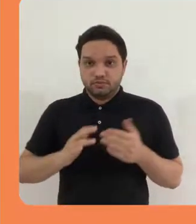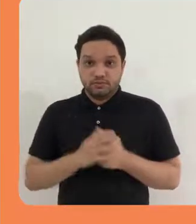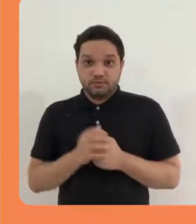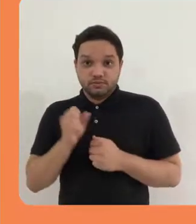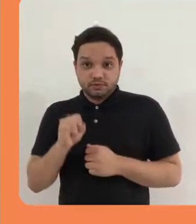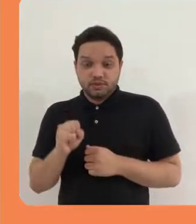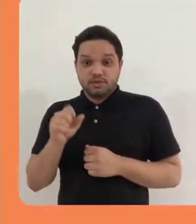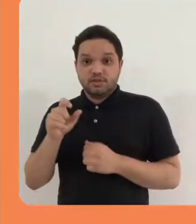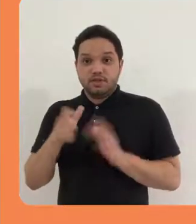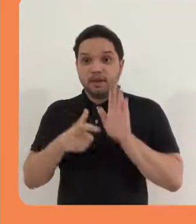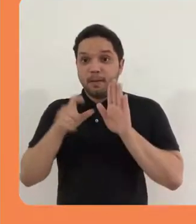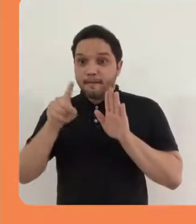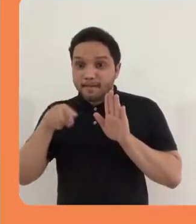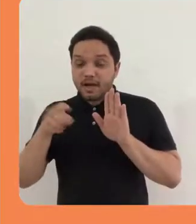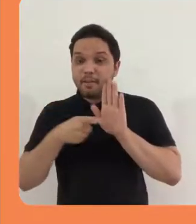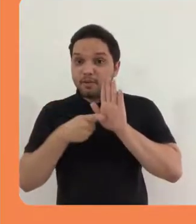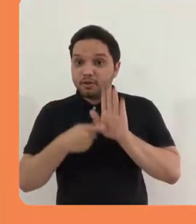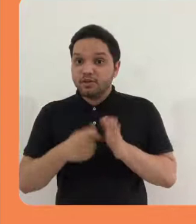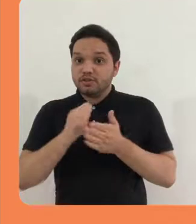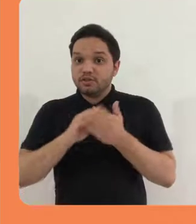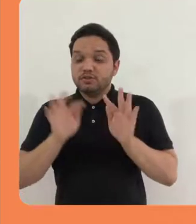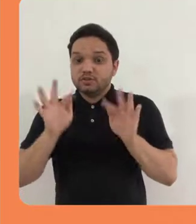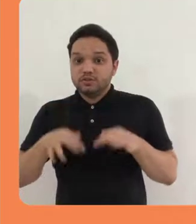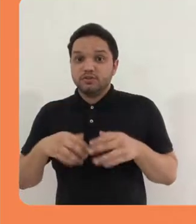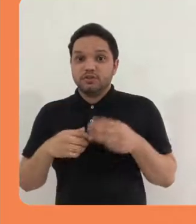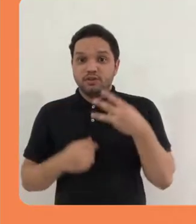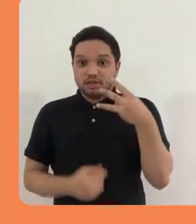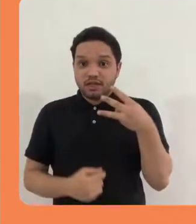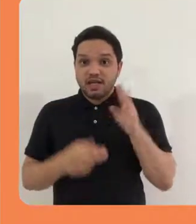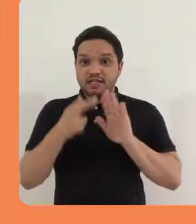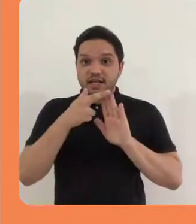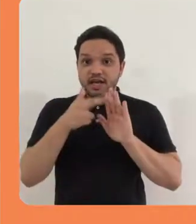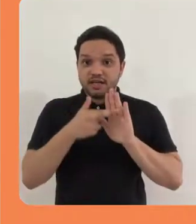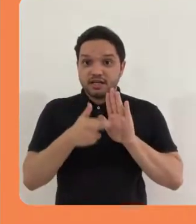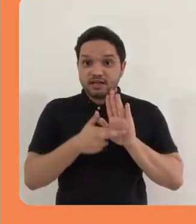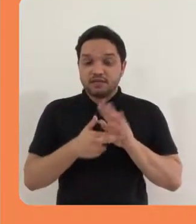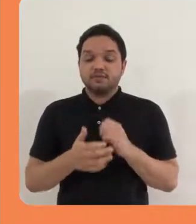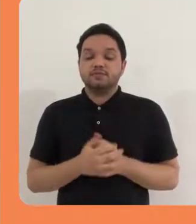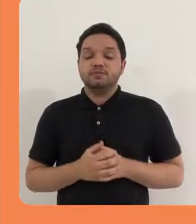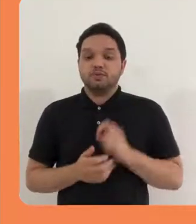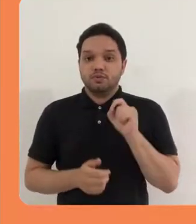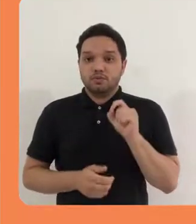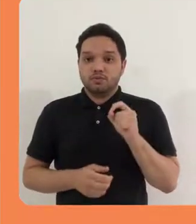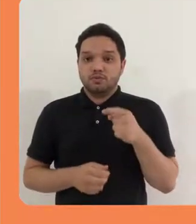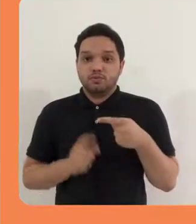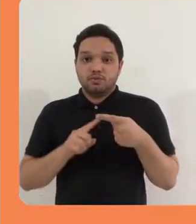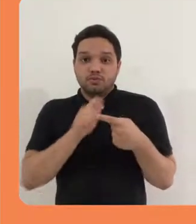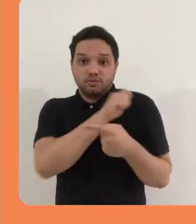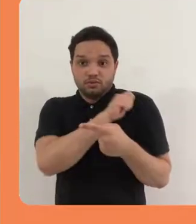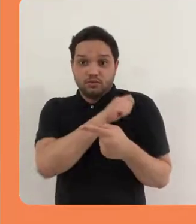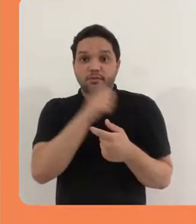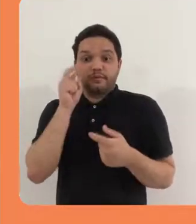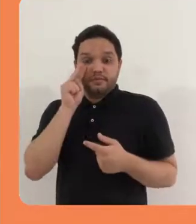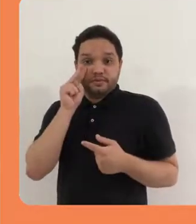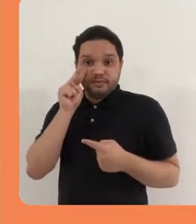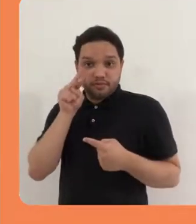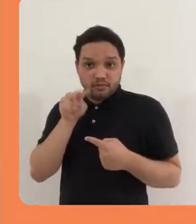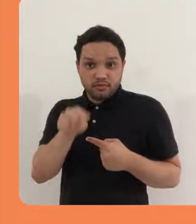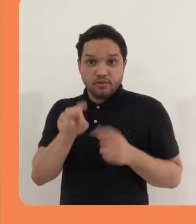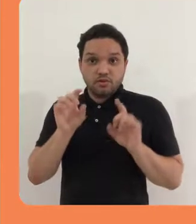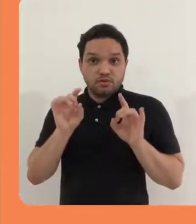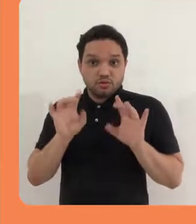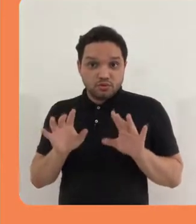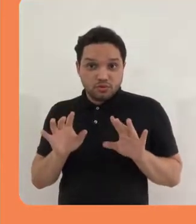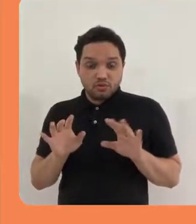ou não indicar como concluída atividade e ao marcarmos mostrar atividade como concluída achamos essas três